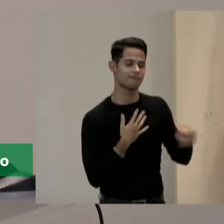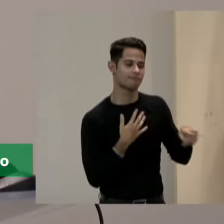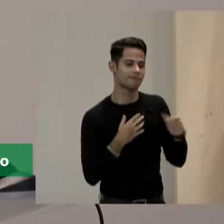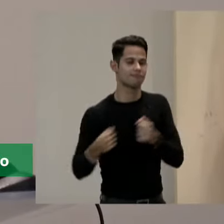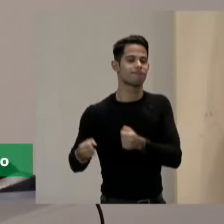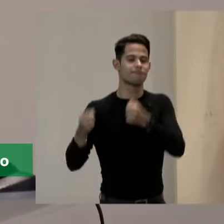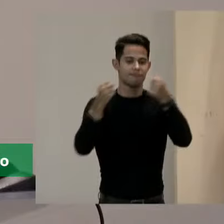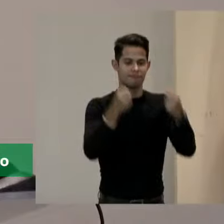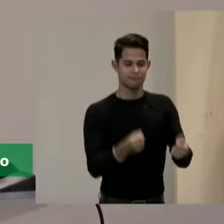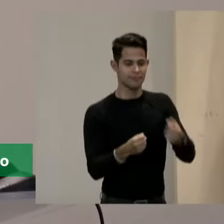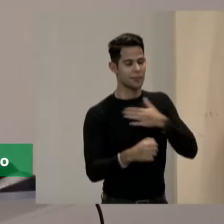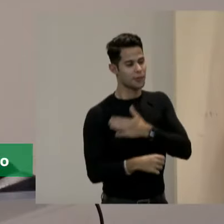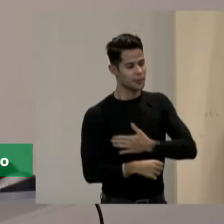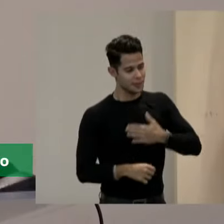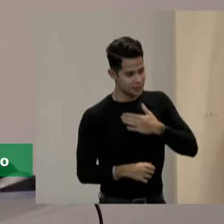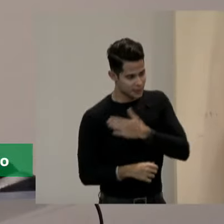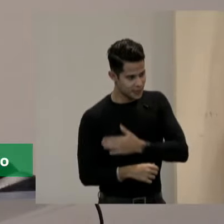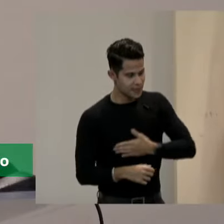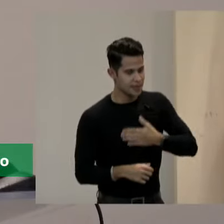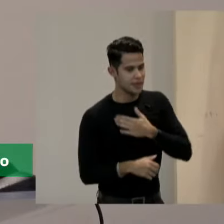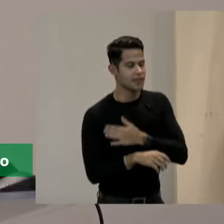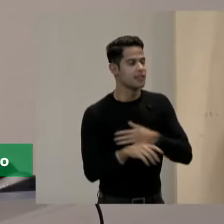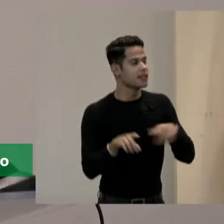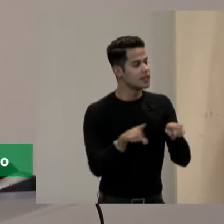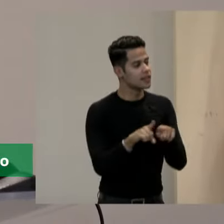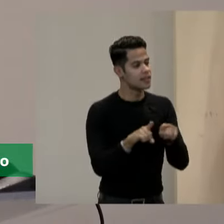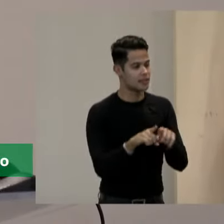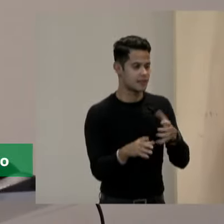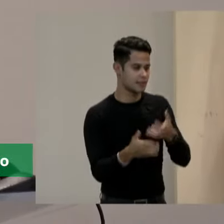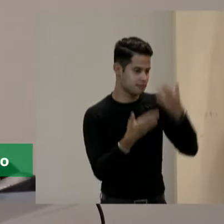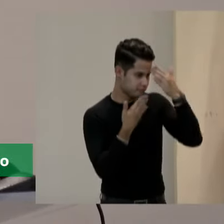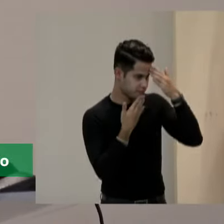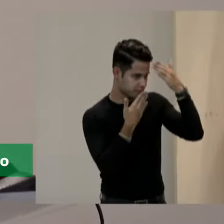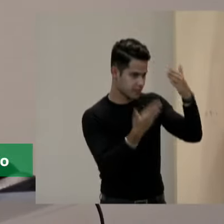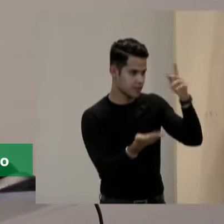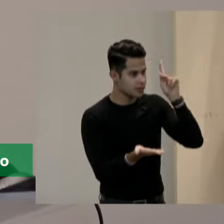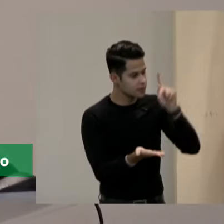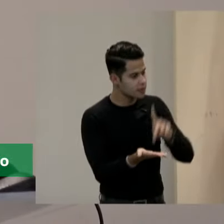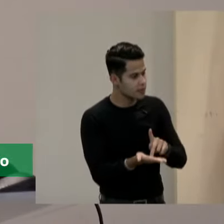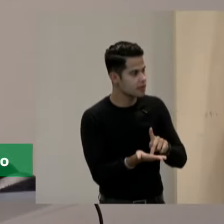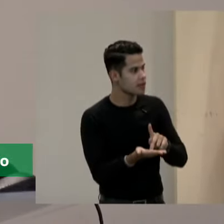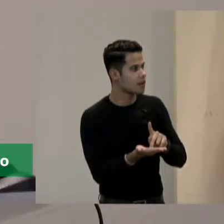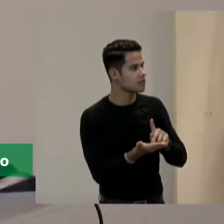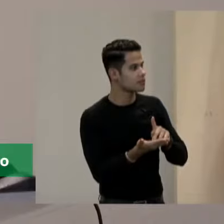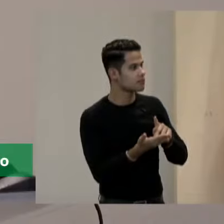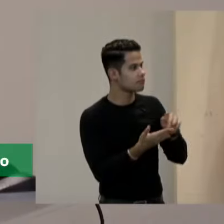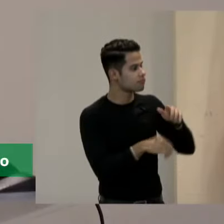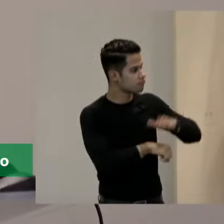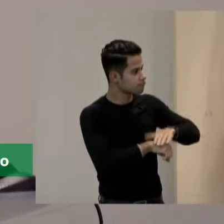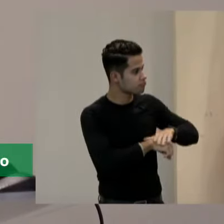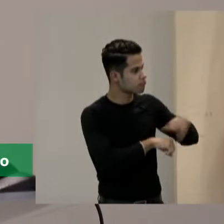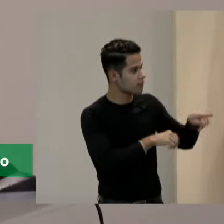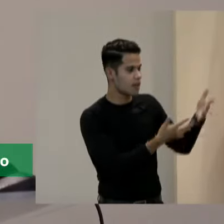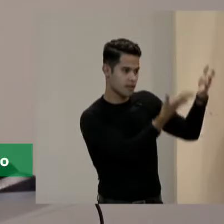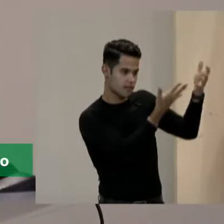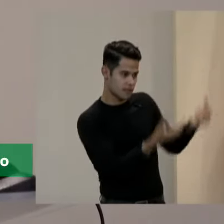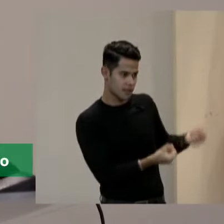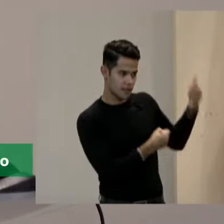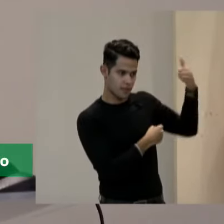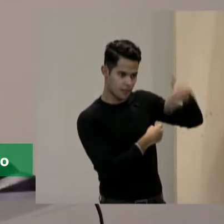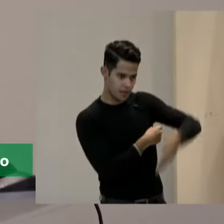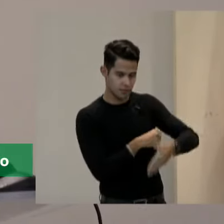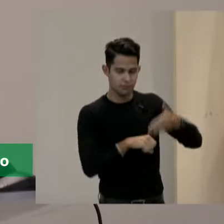né, Sebastião? Quero agradecer imensamente o seu aceite por fazer parte